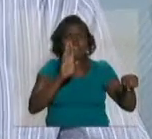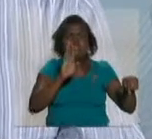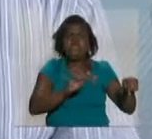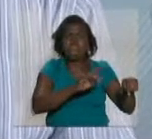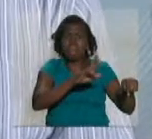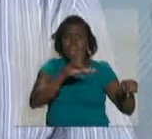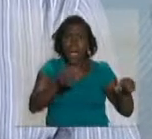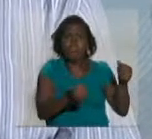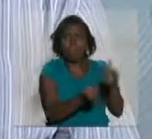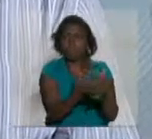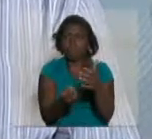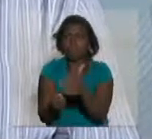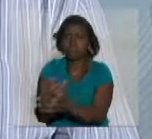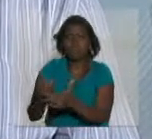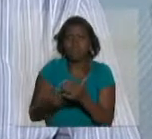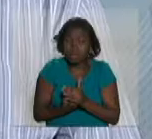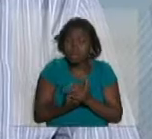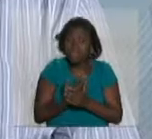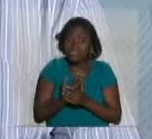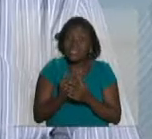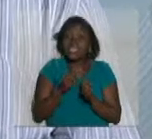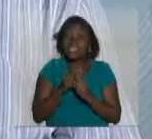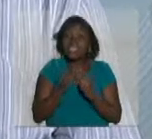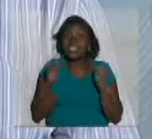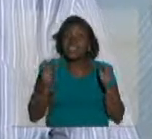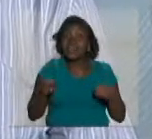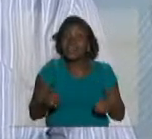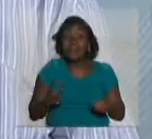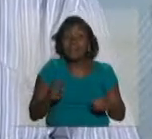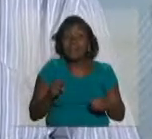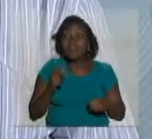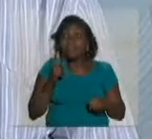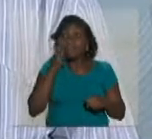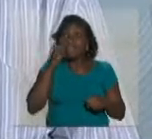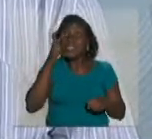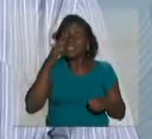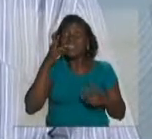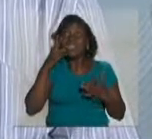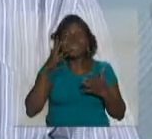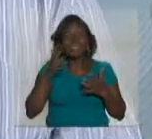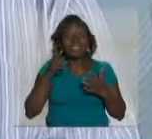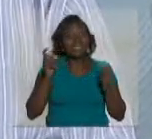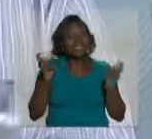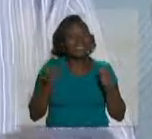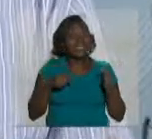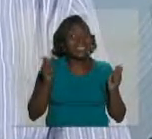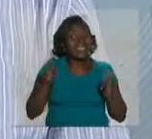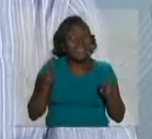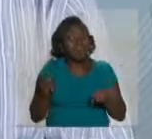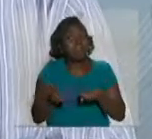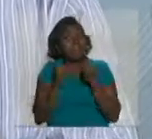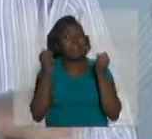Tijuca, e isso torna, inclusive, o sistema completamente vulnerável a uma falha